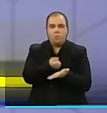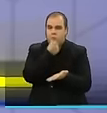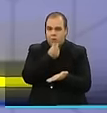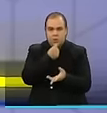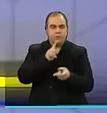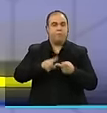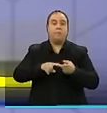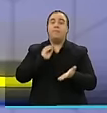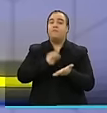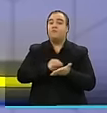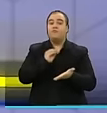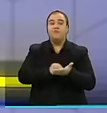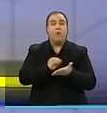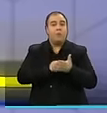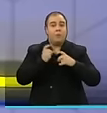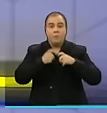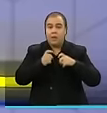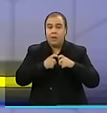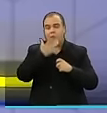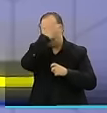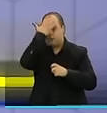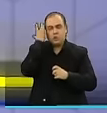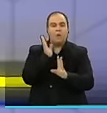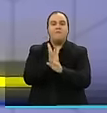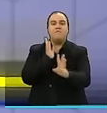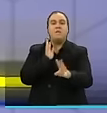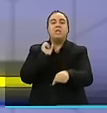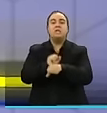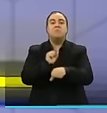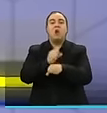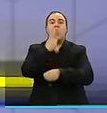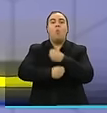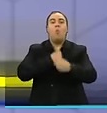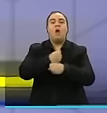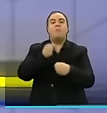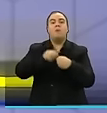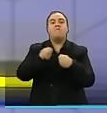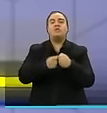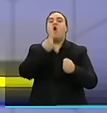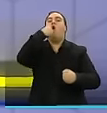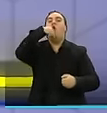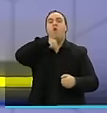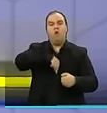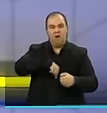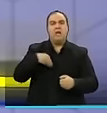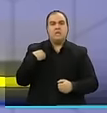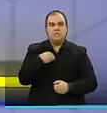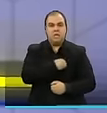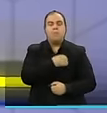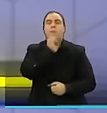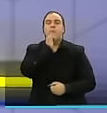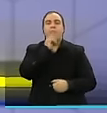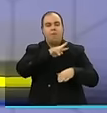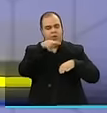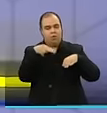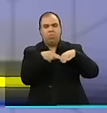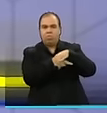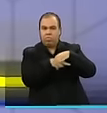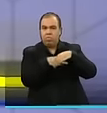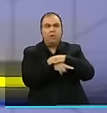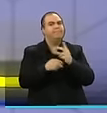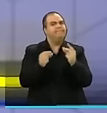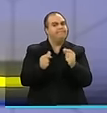médico, gente esperando um ano para conseguir fazer uma endoscopia. Nem se fale uma ressonância, uma